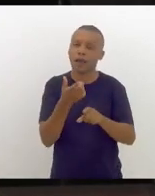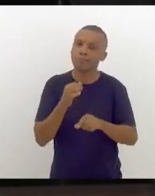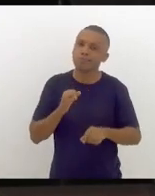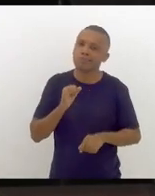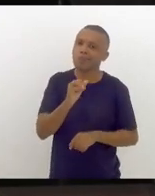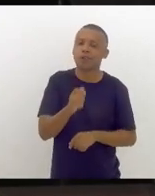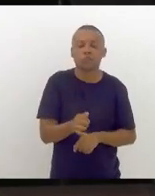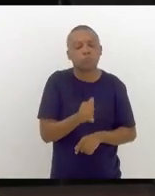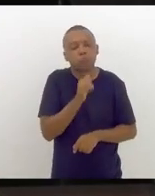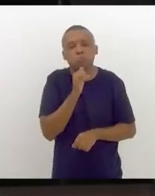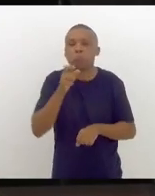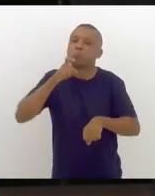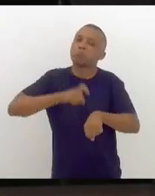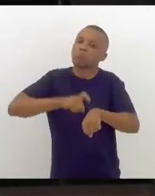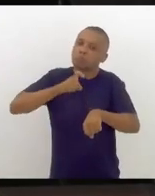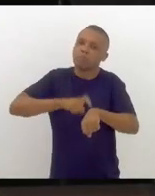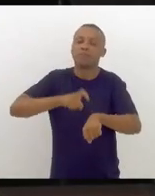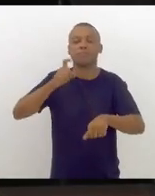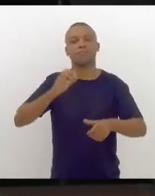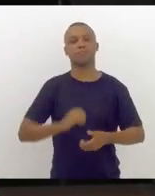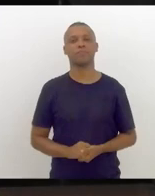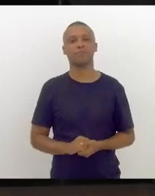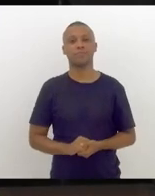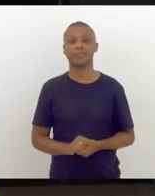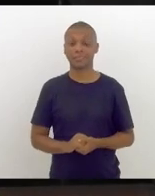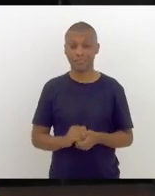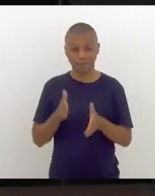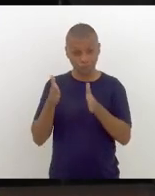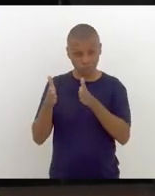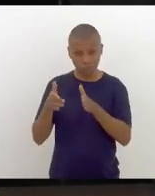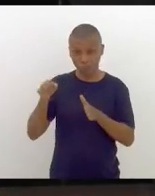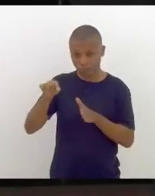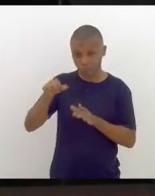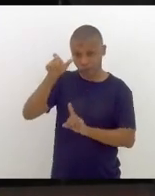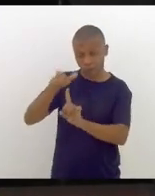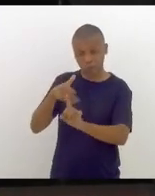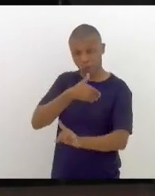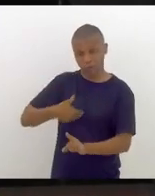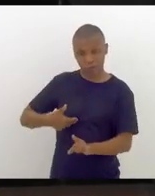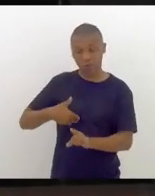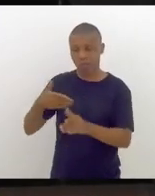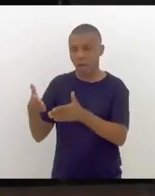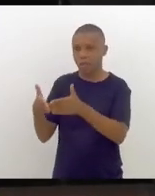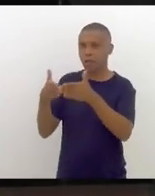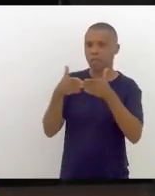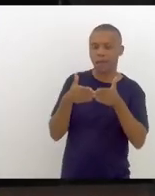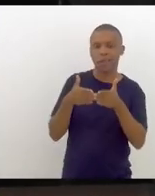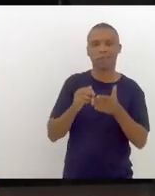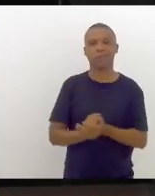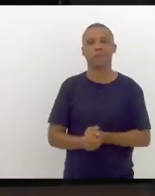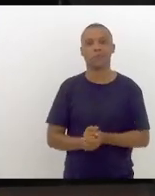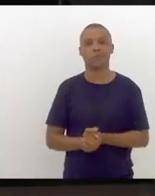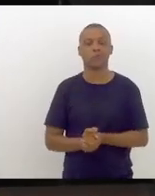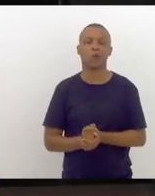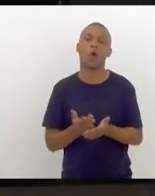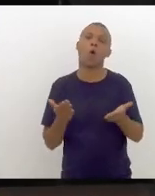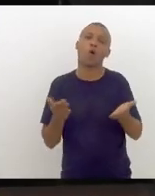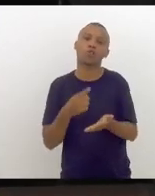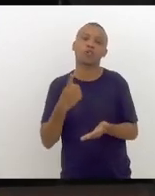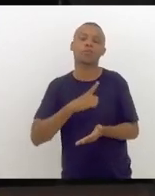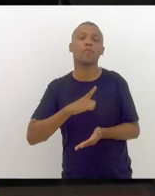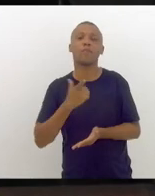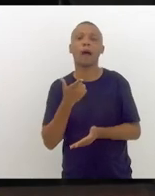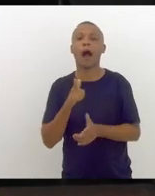nesse momento que enquanto esse Governador mete o atestado a gente teve uma operação